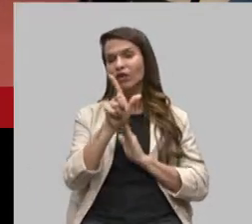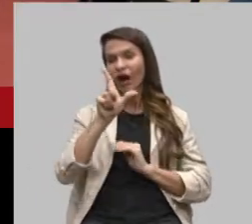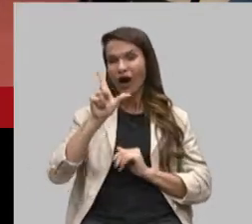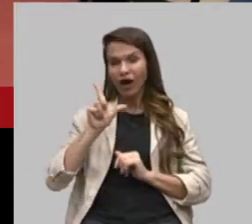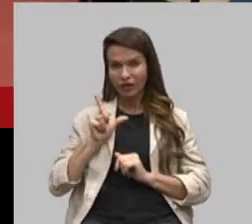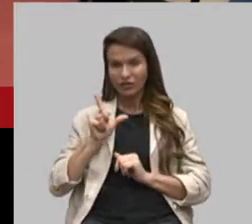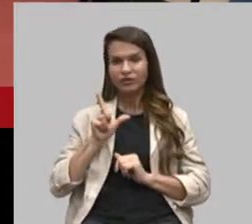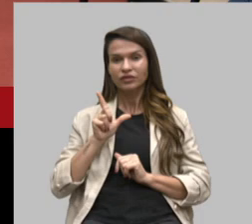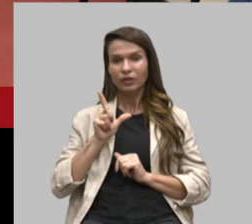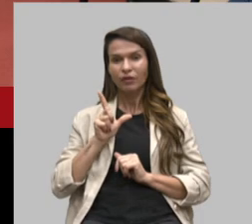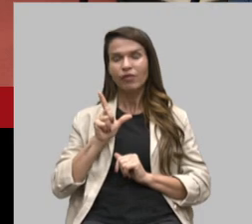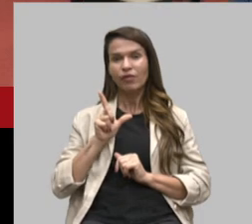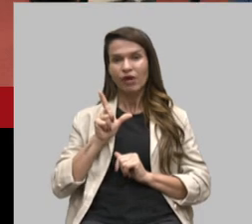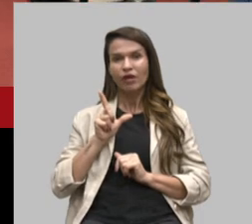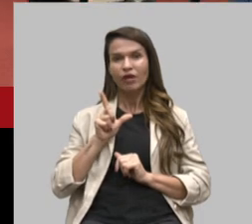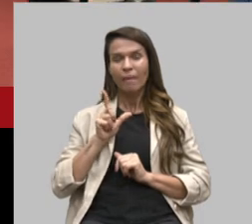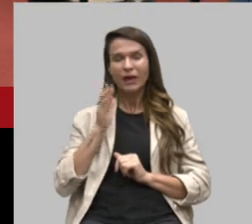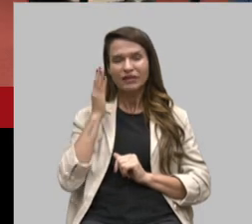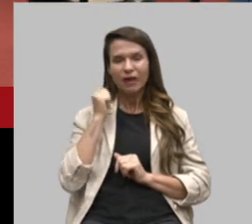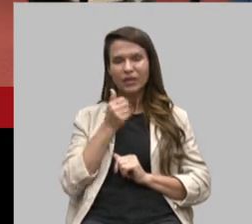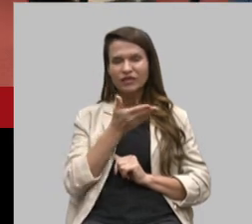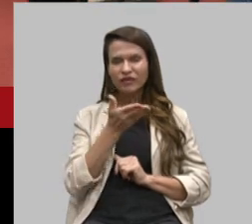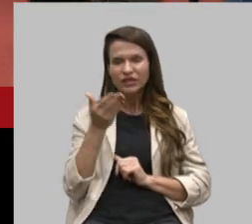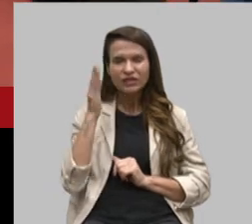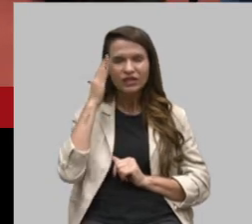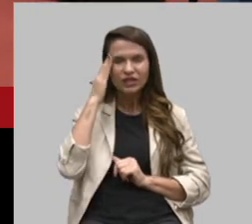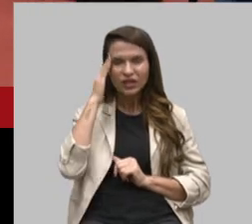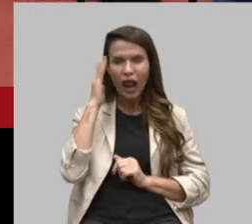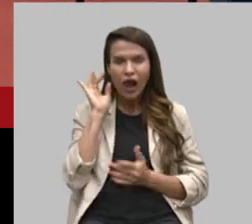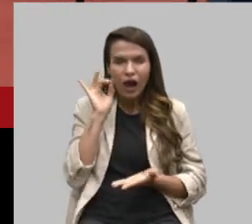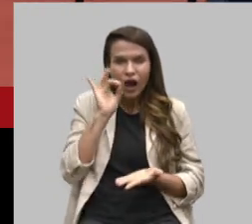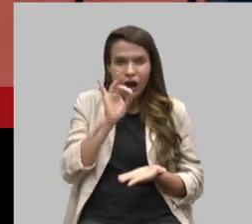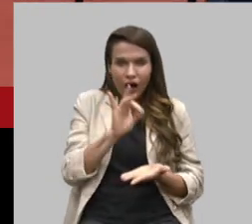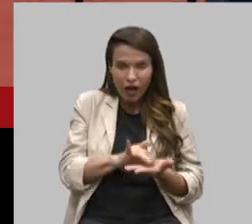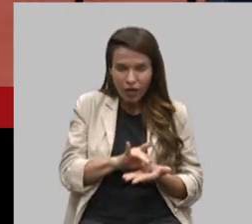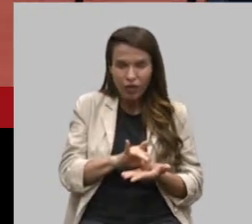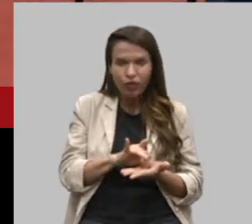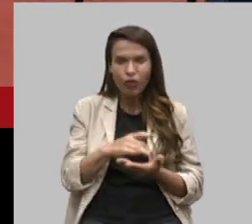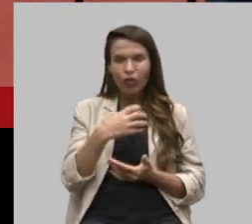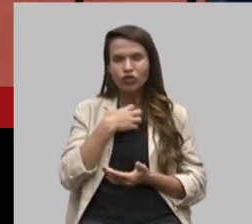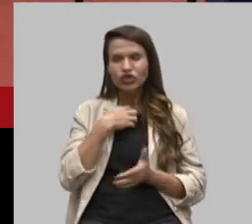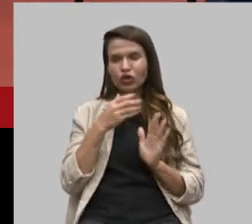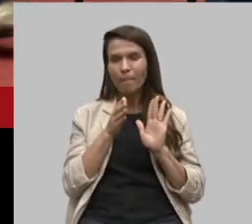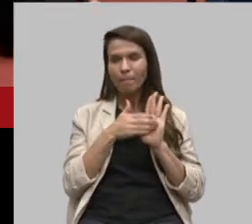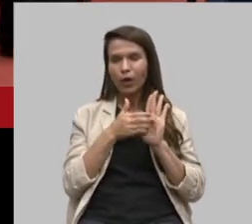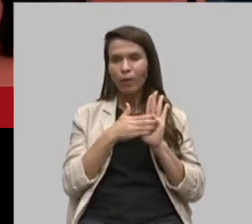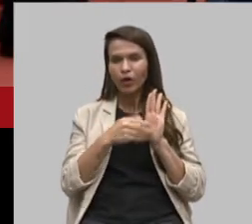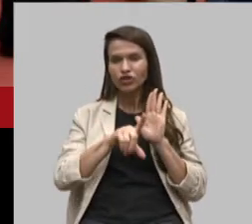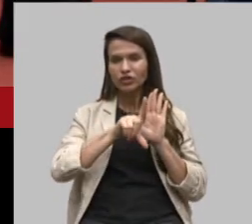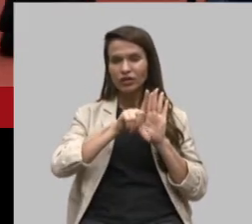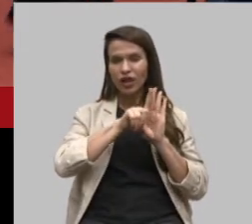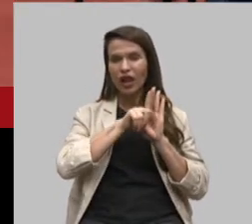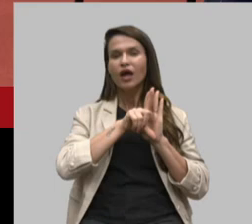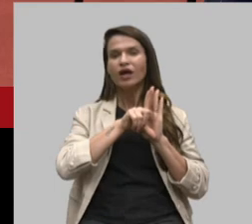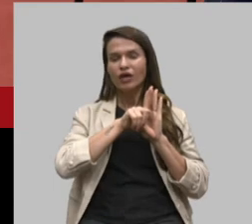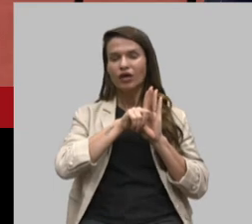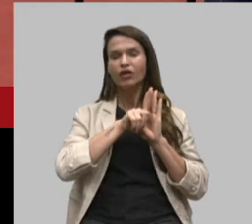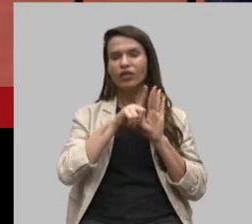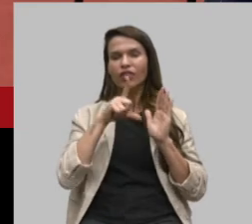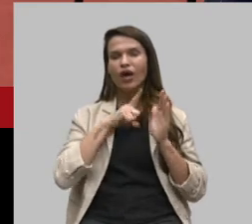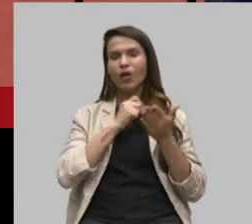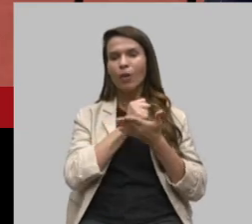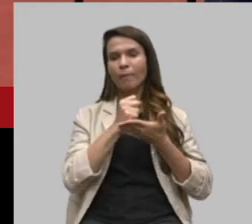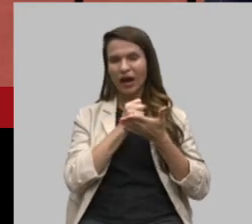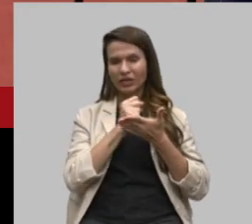antes para saber se vocês entenderam realmente o sentido de proposta de lei com base nas que já